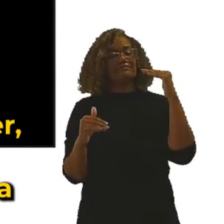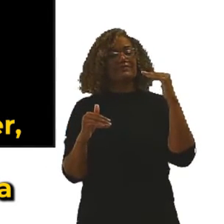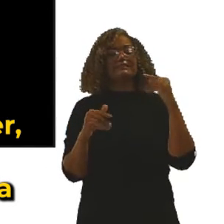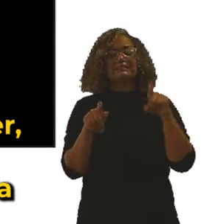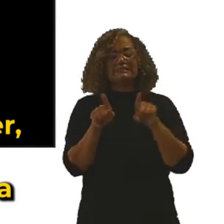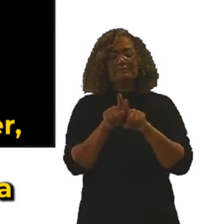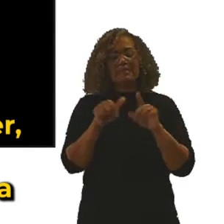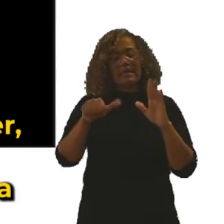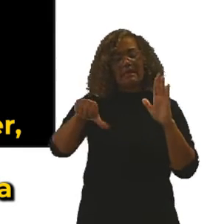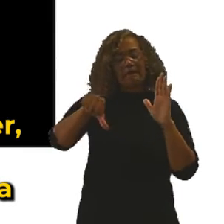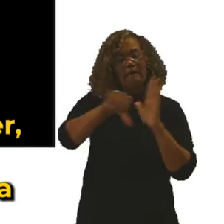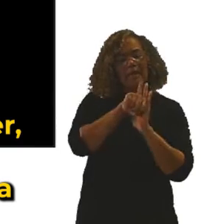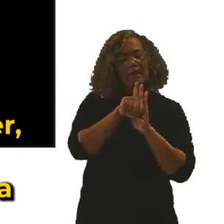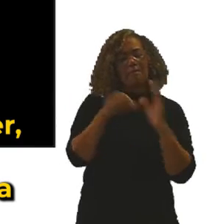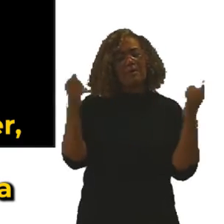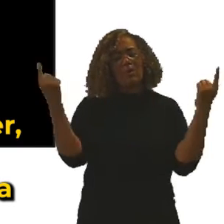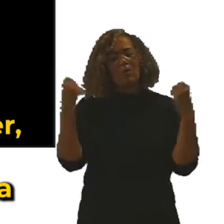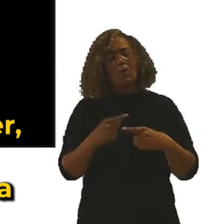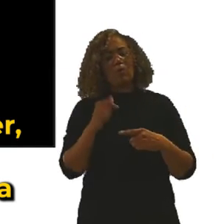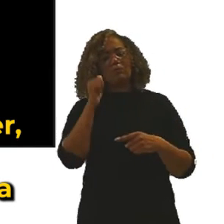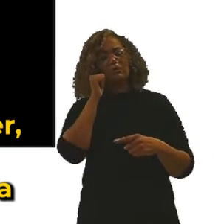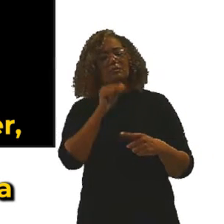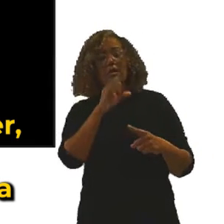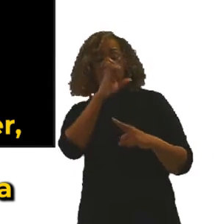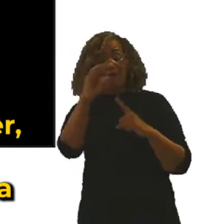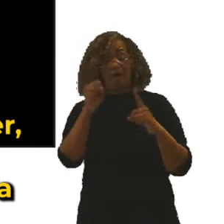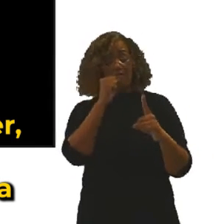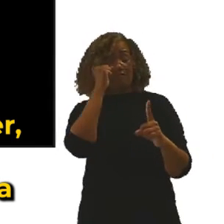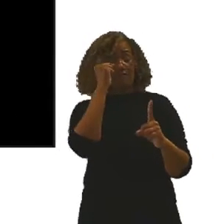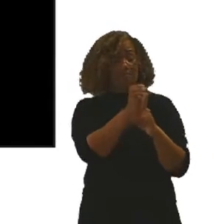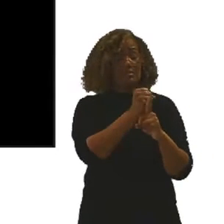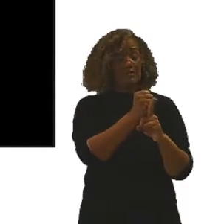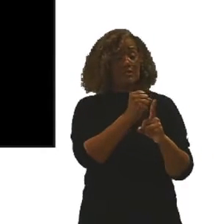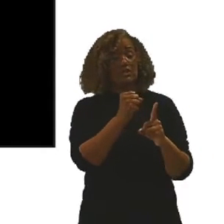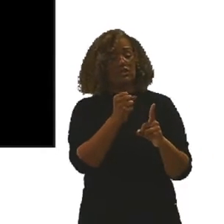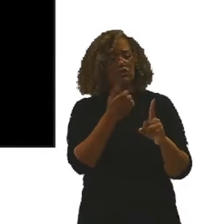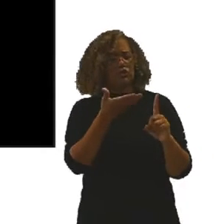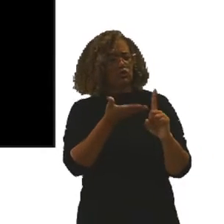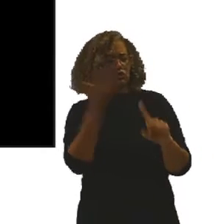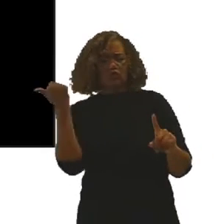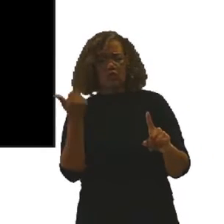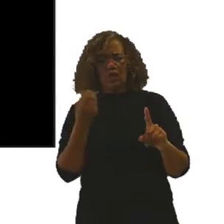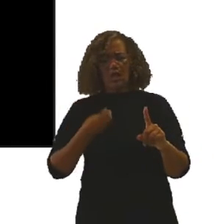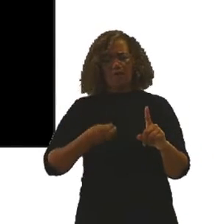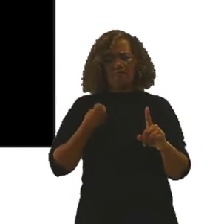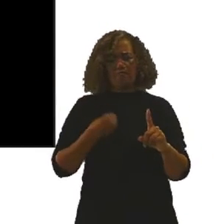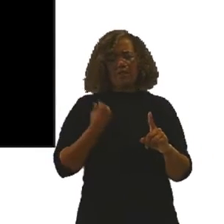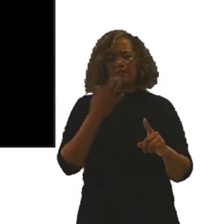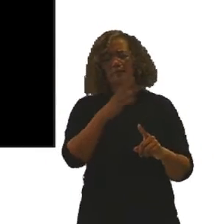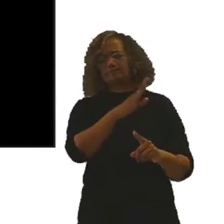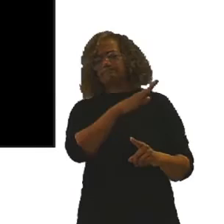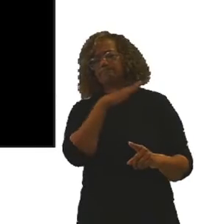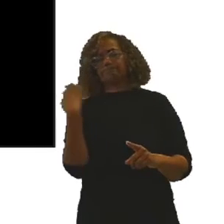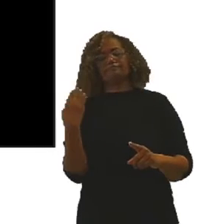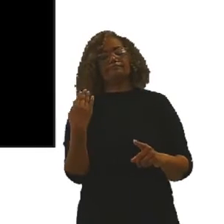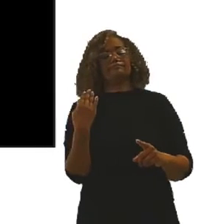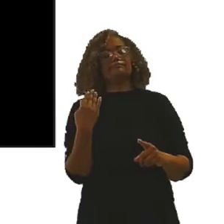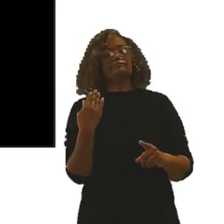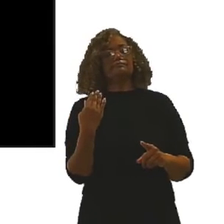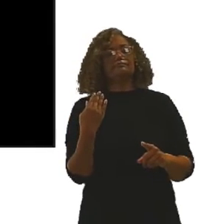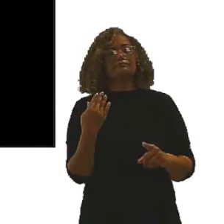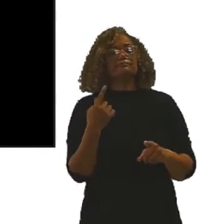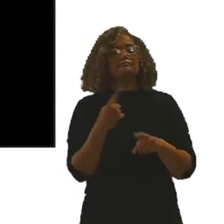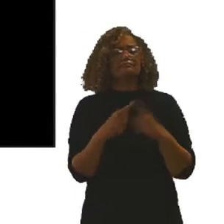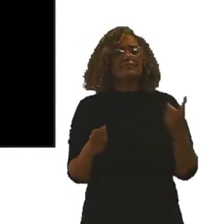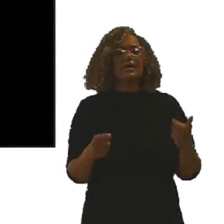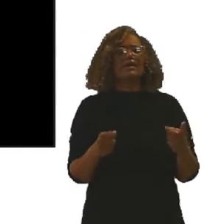contra a mulher, efetivamente, né, o feminicídio, que é o que retira a vida, né, da mulher, ele ou